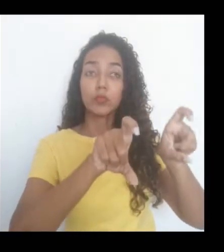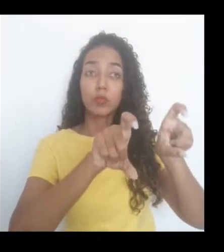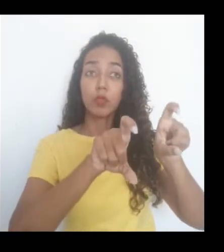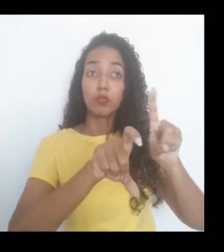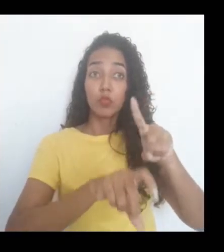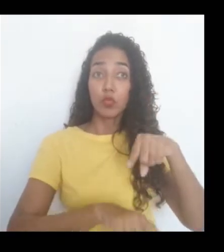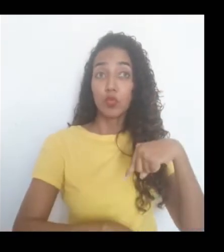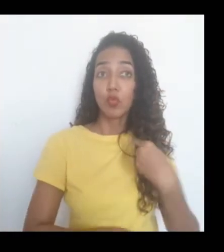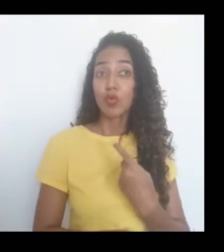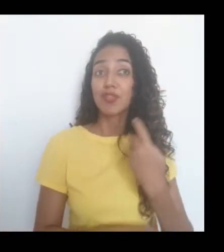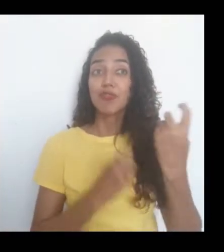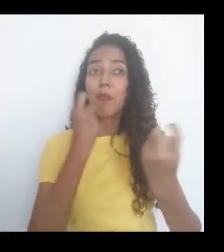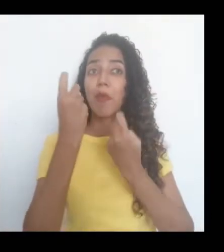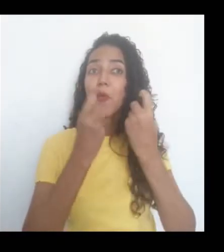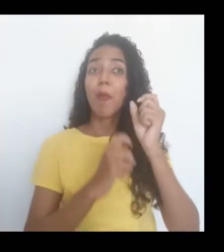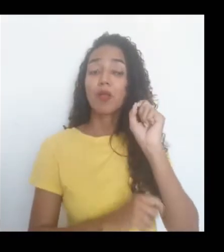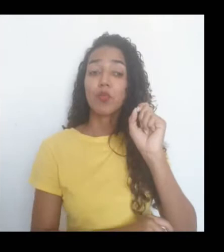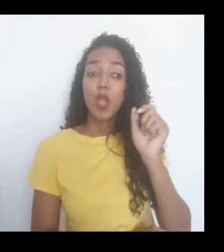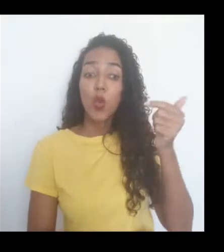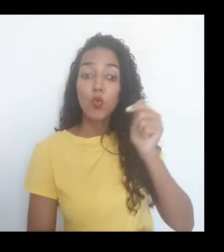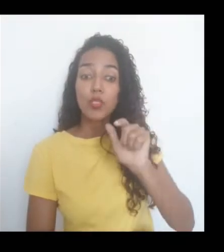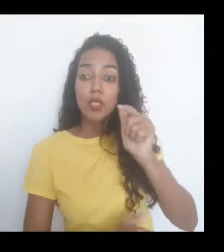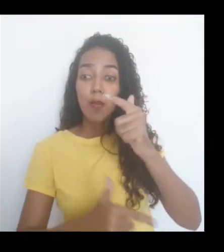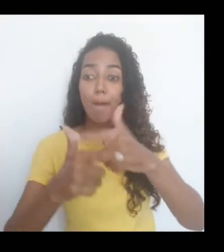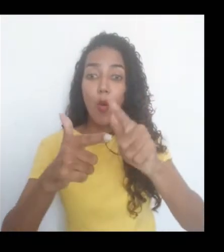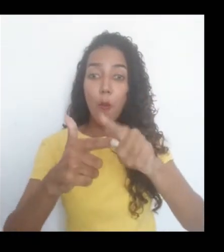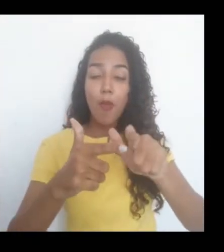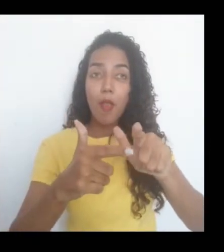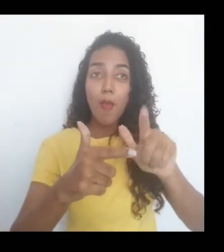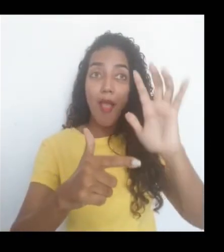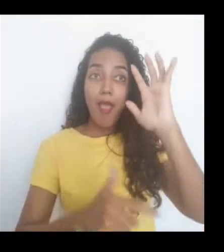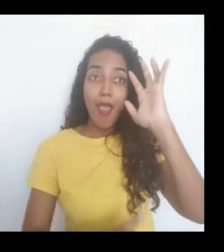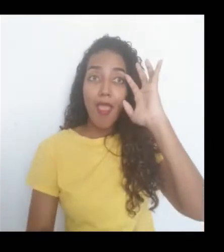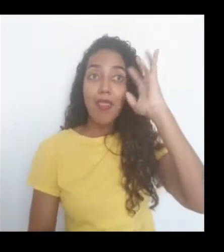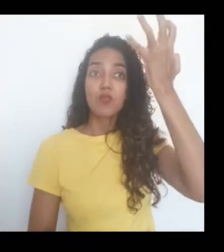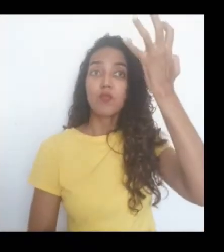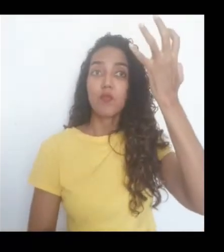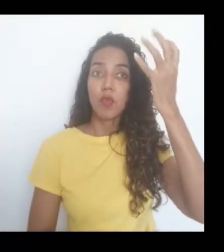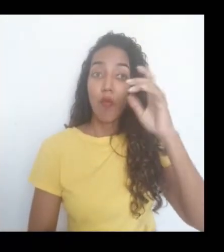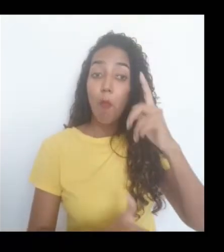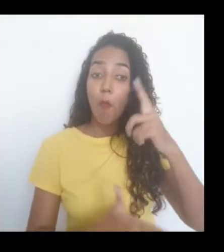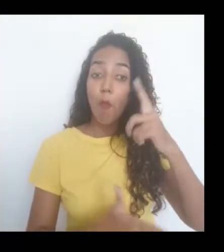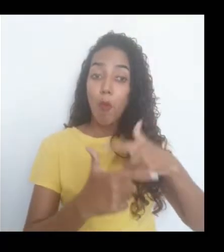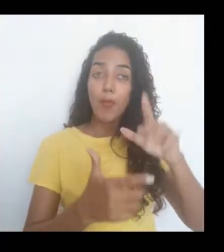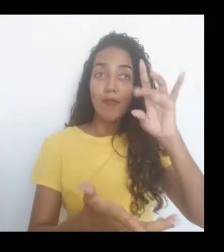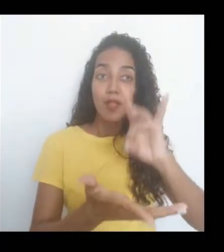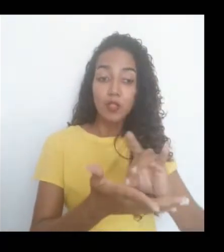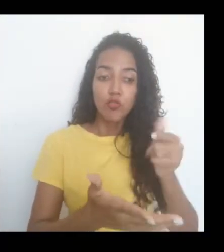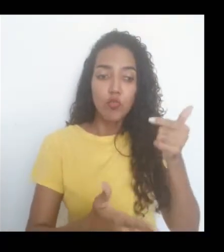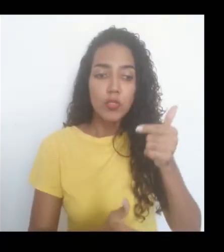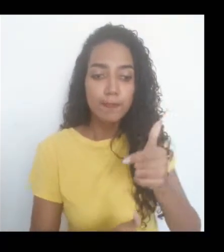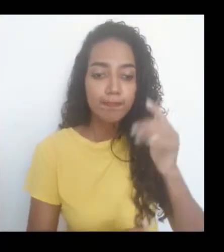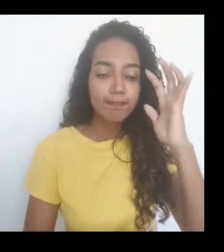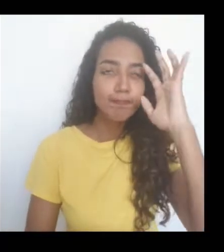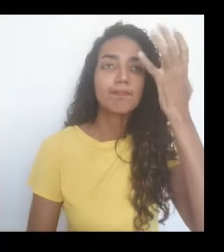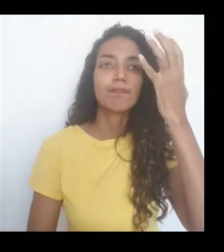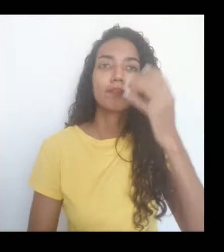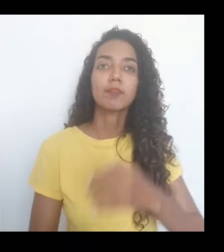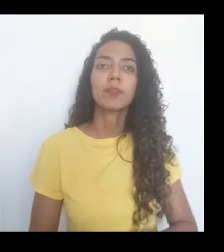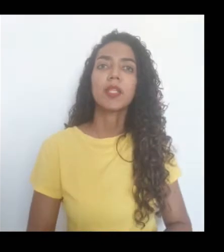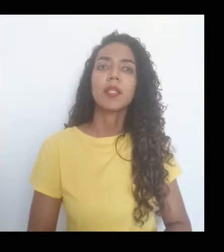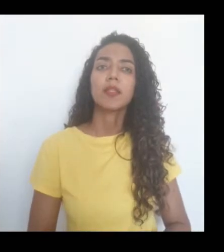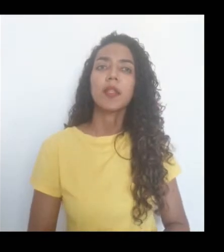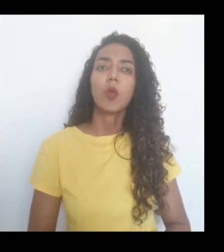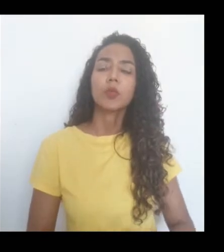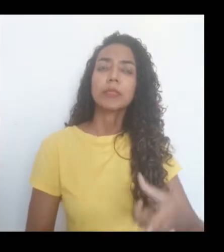preocupado em resolver problemas reais, do mundo real. E existe um processo de